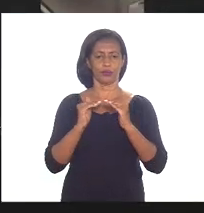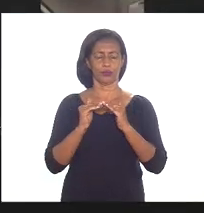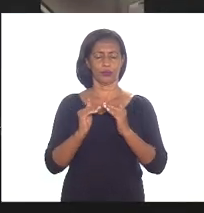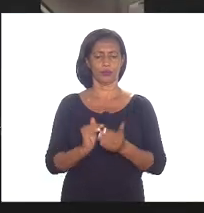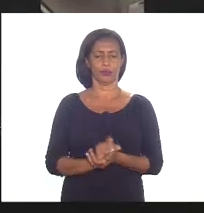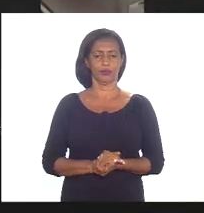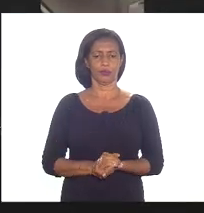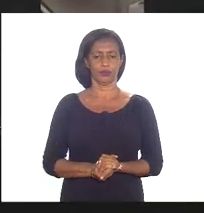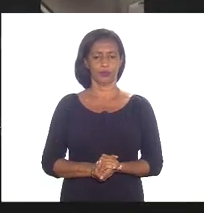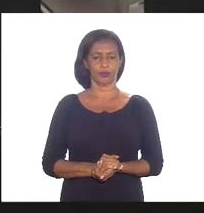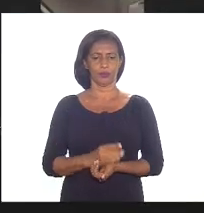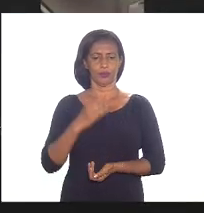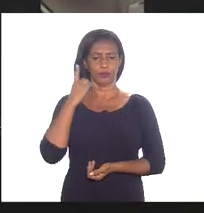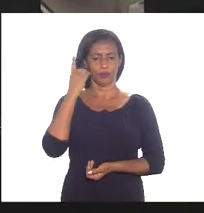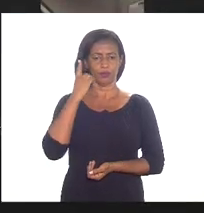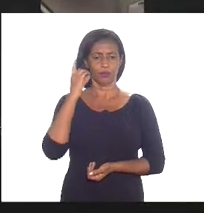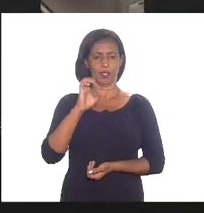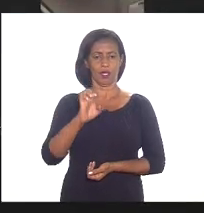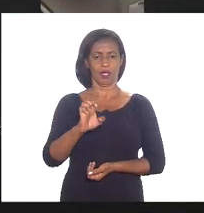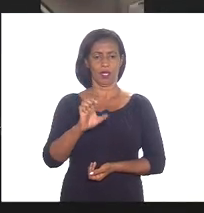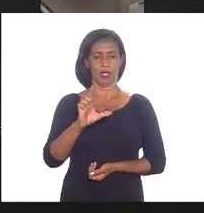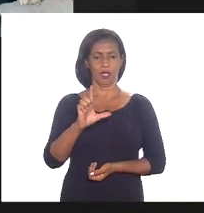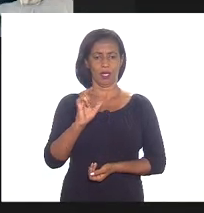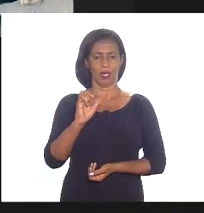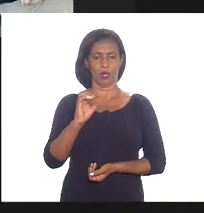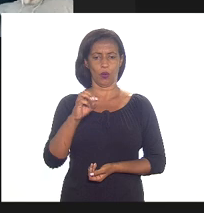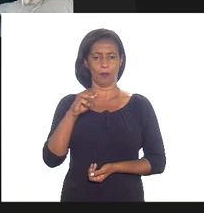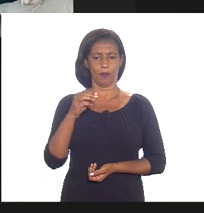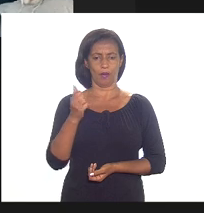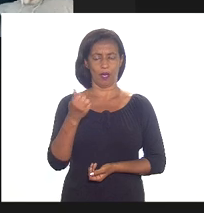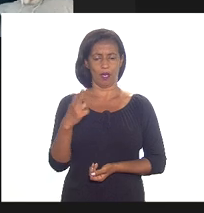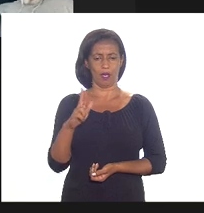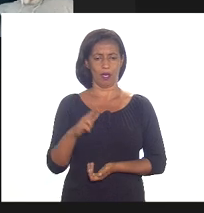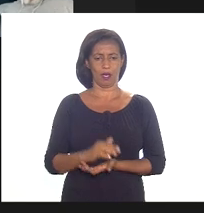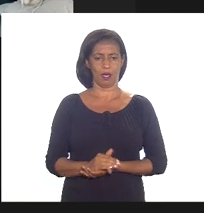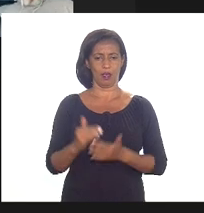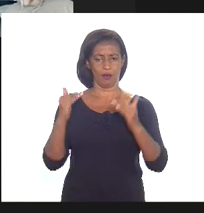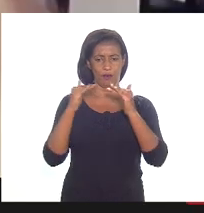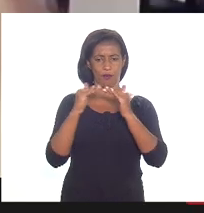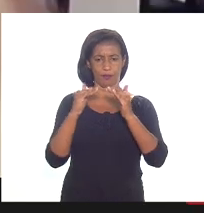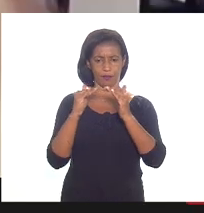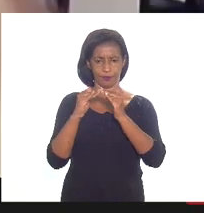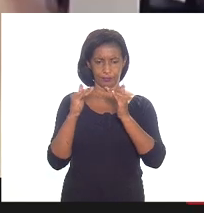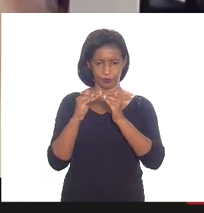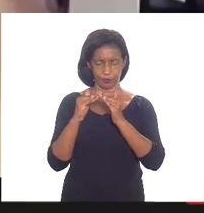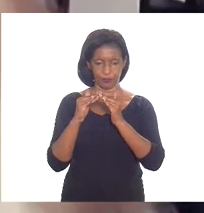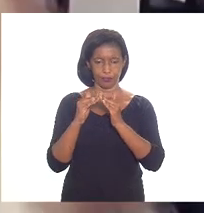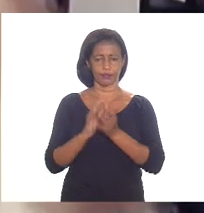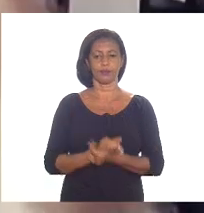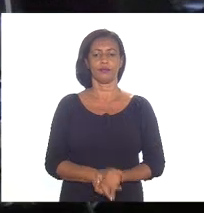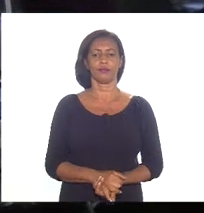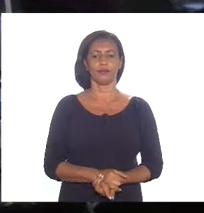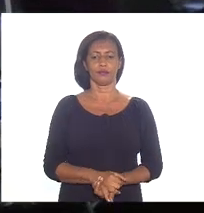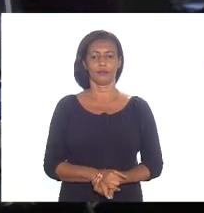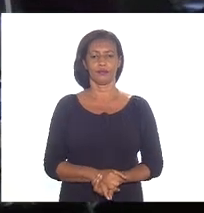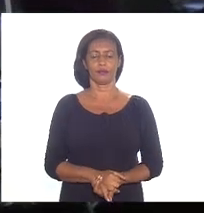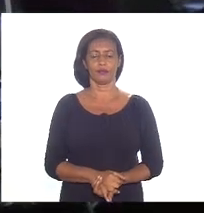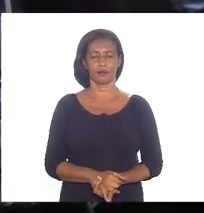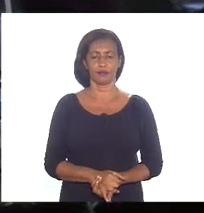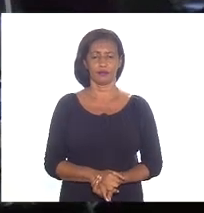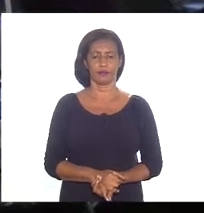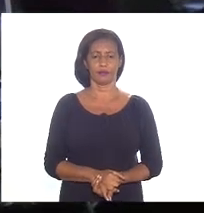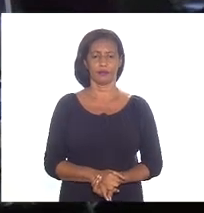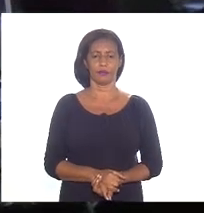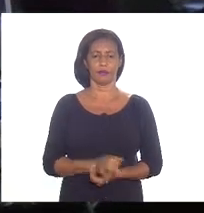Ju. Deputado Eliomar Coelho, como vota? Voto favorável, deputada Tia Ju. Obrigado. Deputado